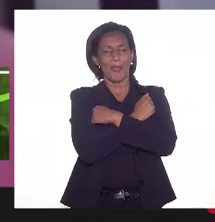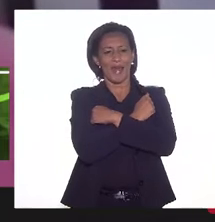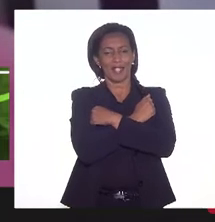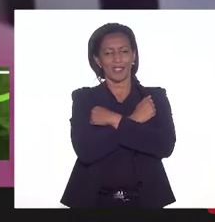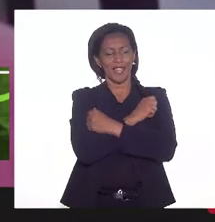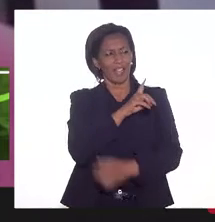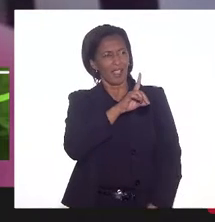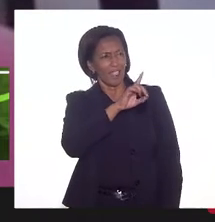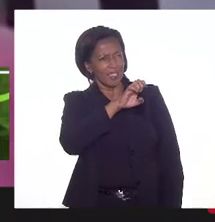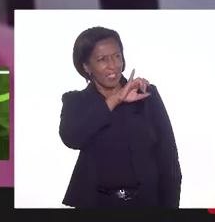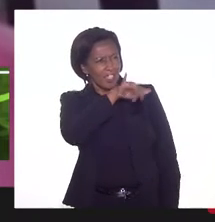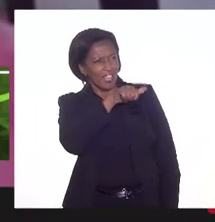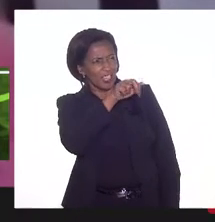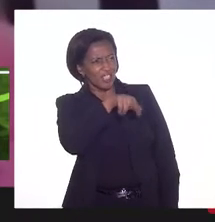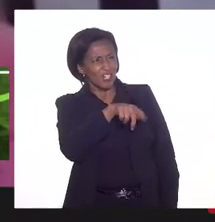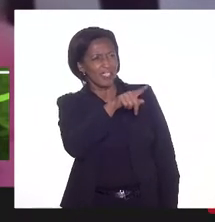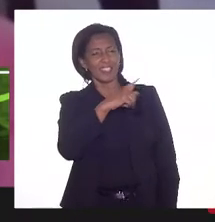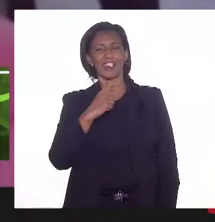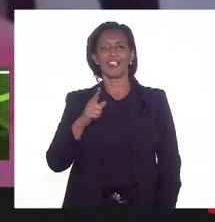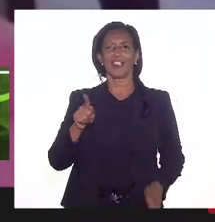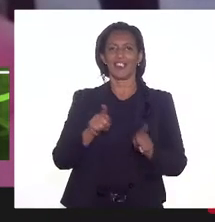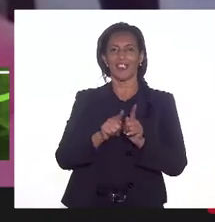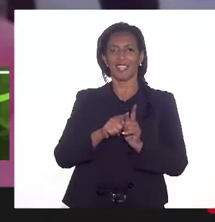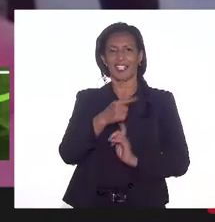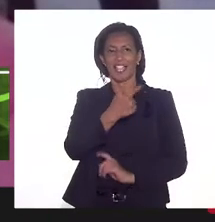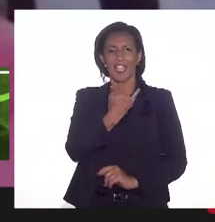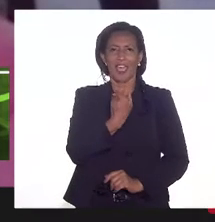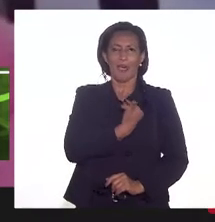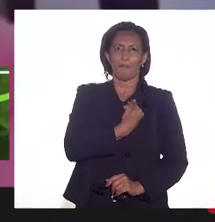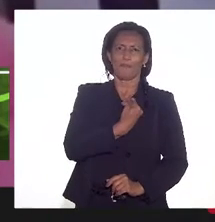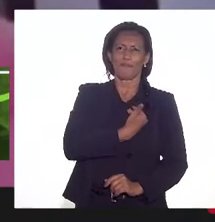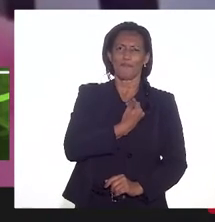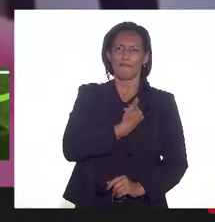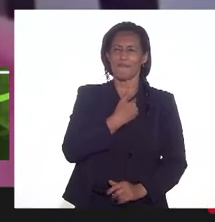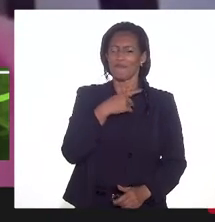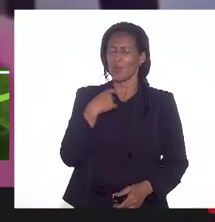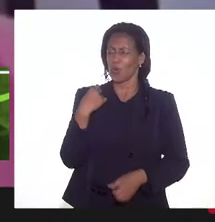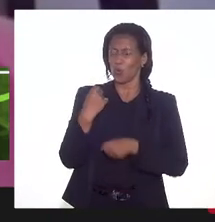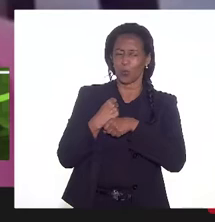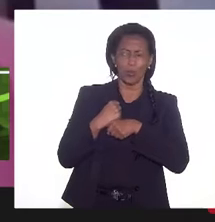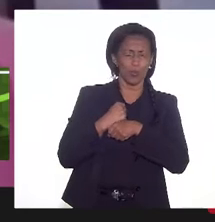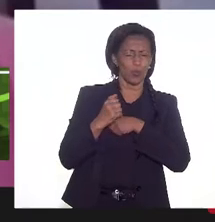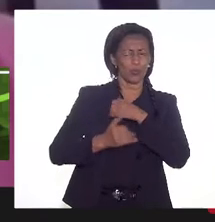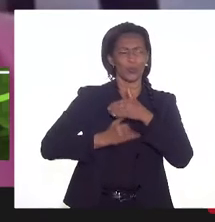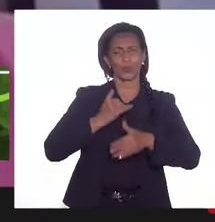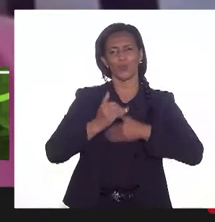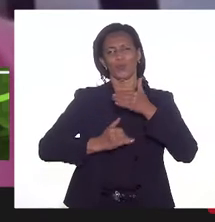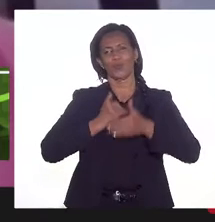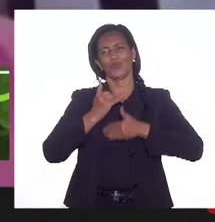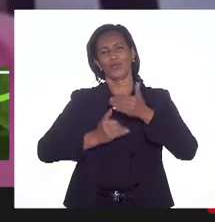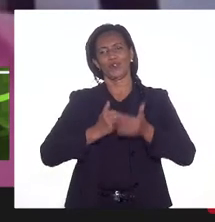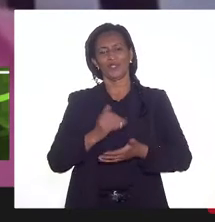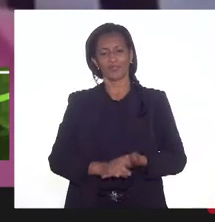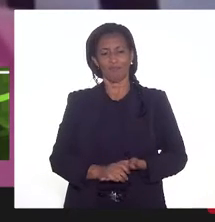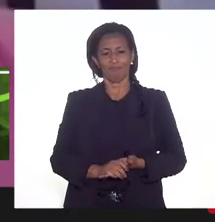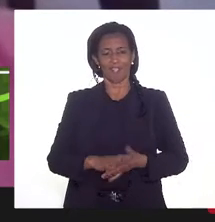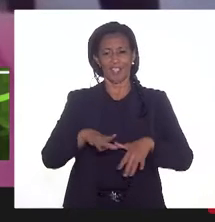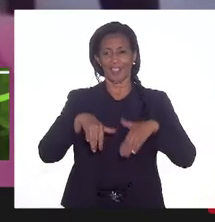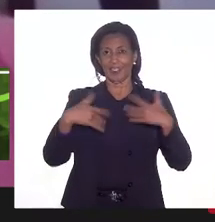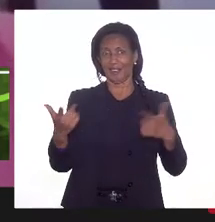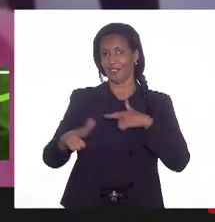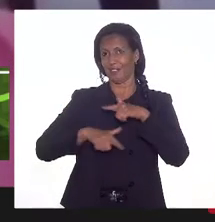Bejane também Bejane está aí que é meu querido amigo Bejane de tantos carnavais né e tanto